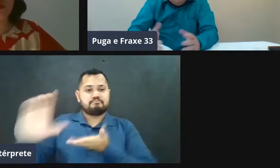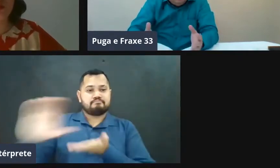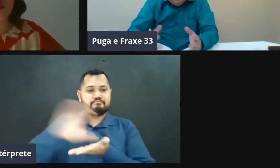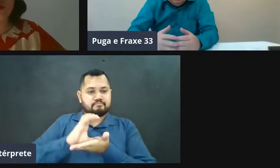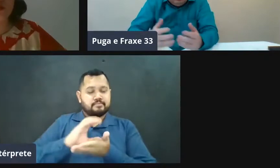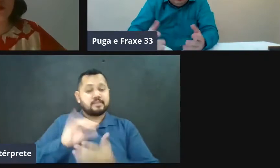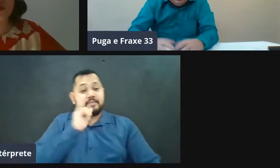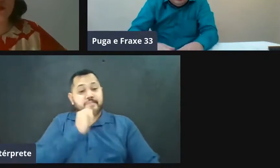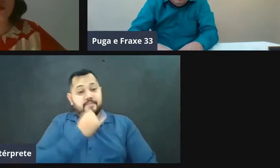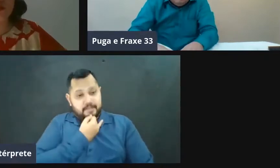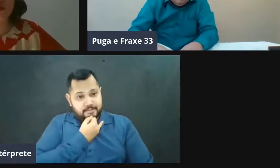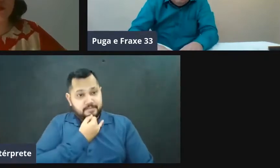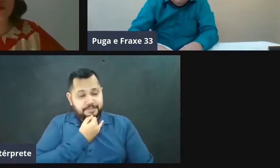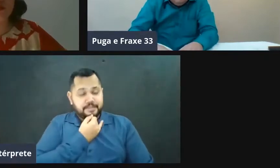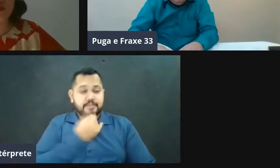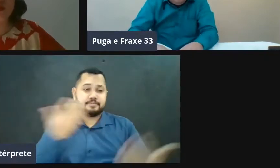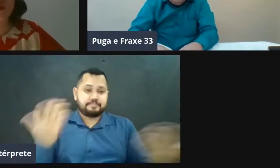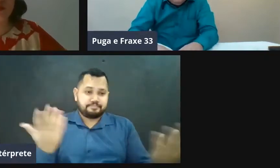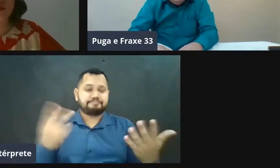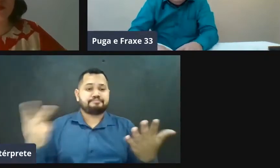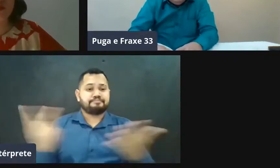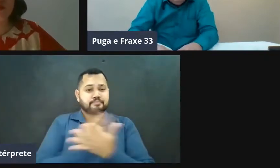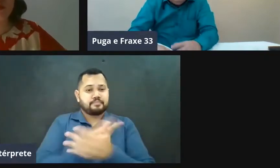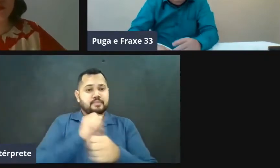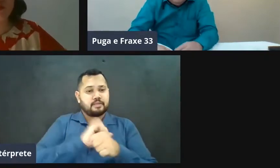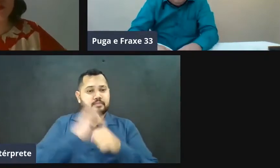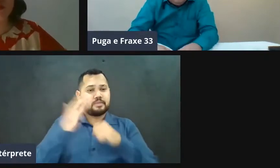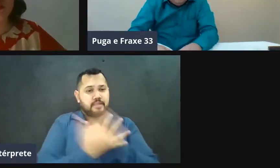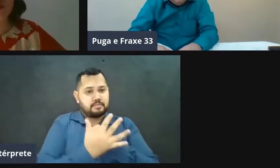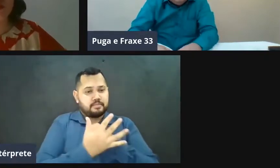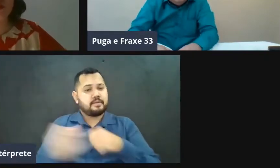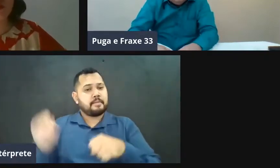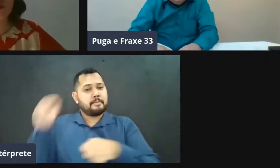Infelizmente, por conta de toda a pandemia e toda a paralisação de